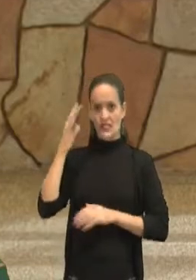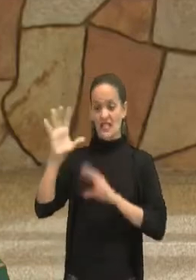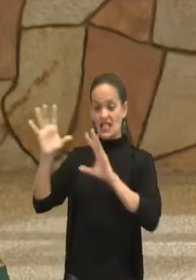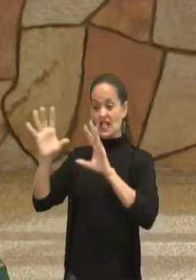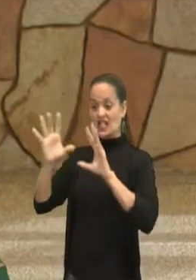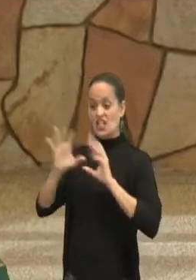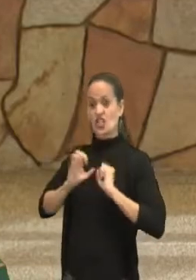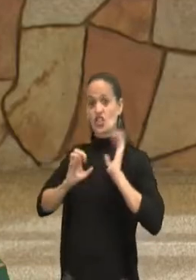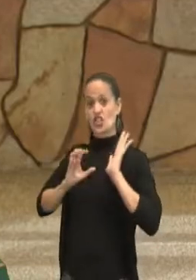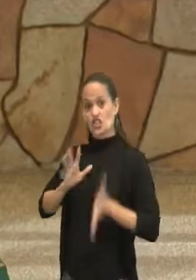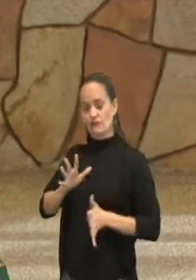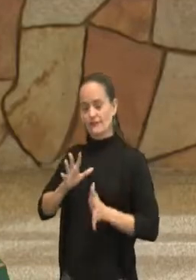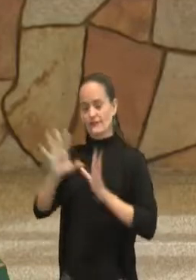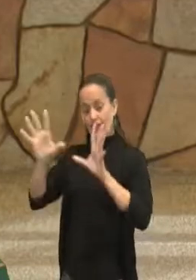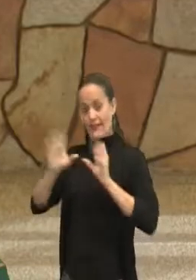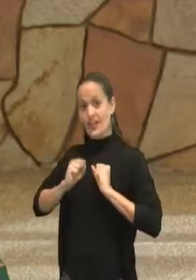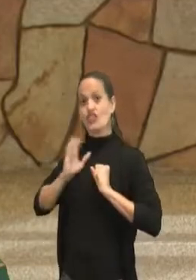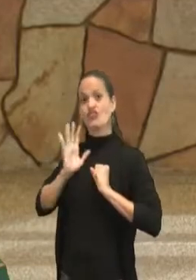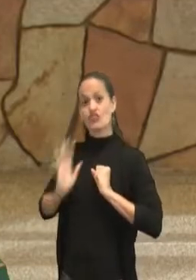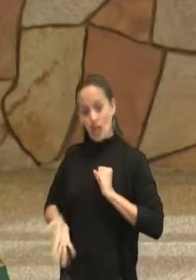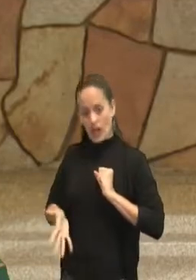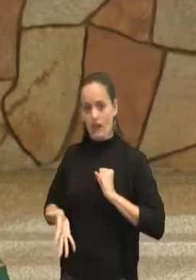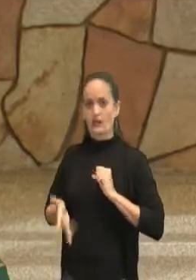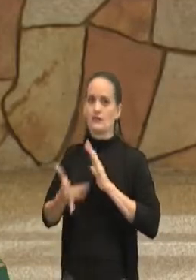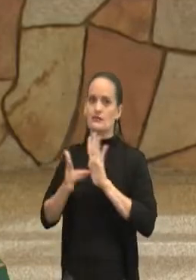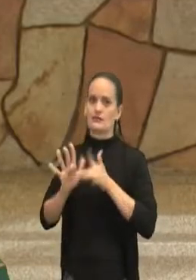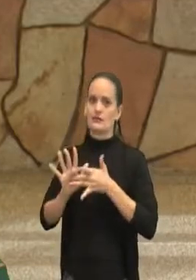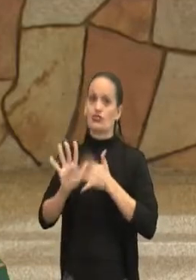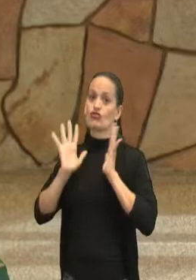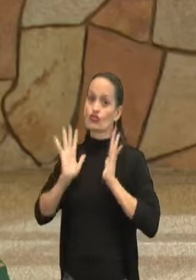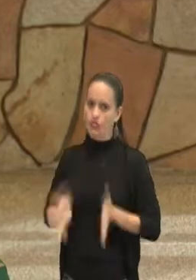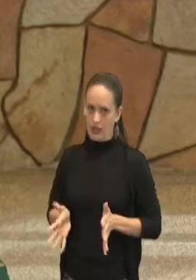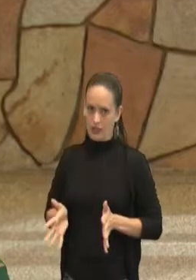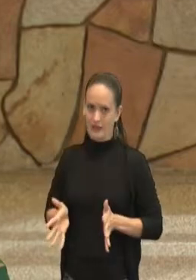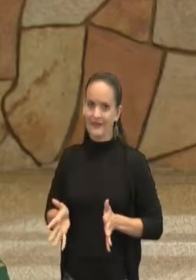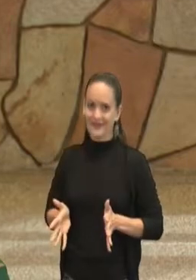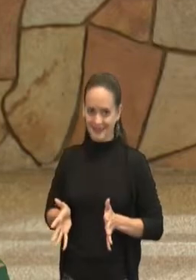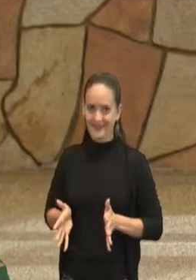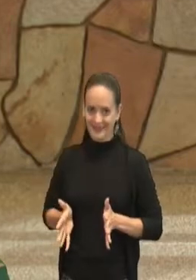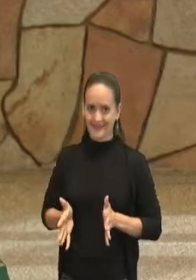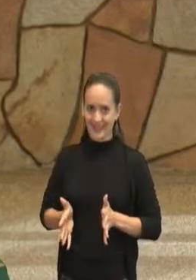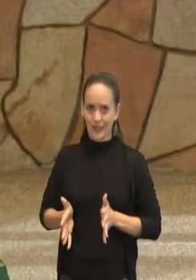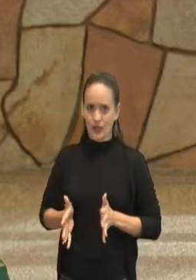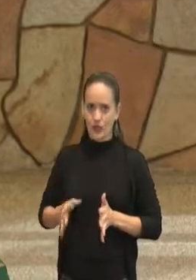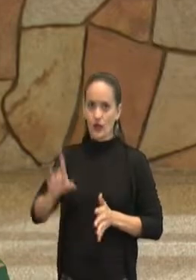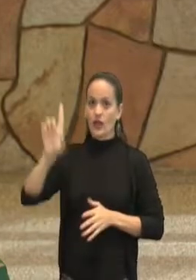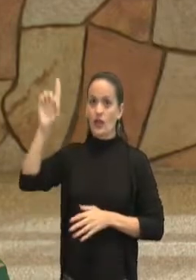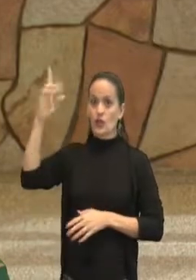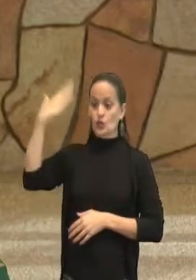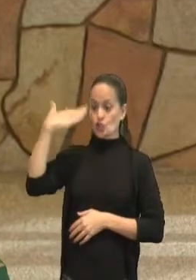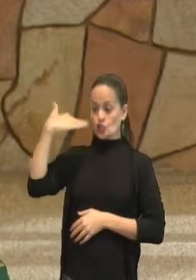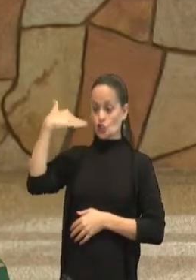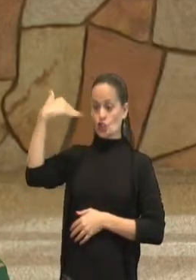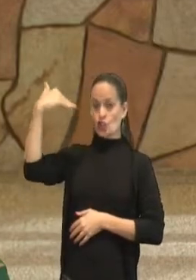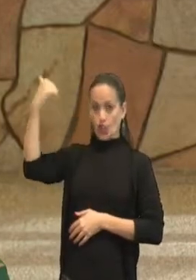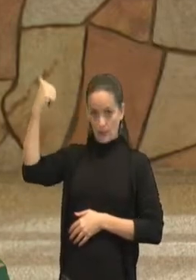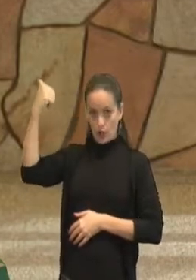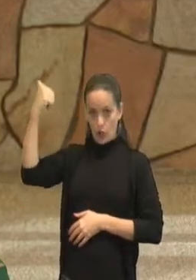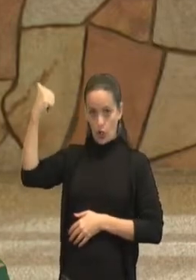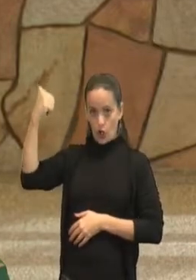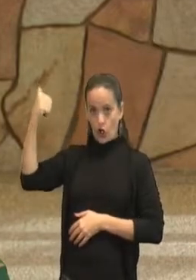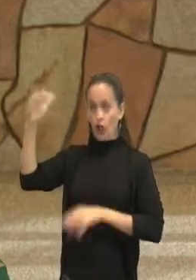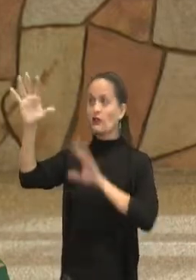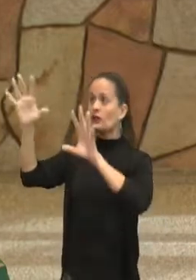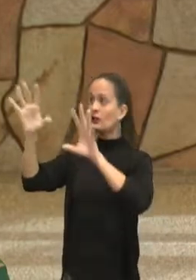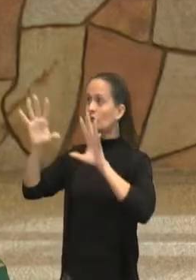que verdadeiramente aceitaram o convite, aceitaram o chamado, pegaram para si aquilo